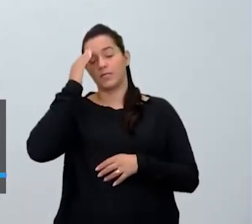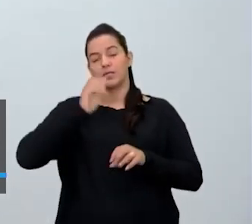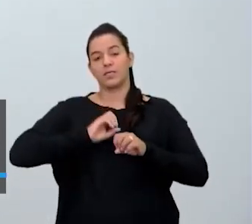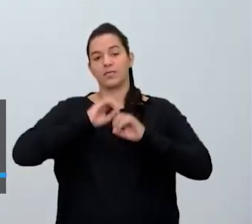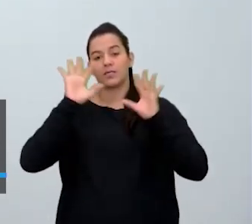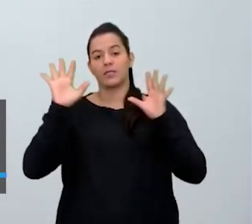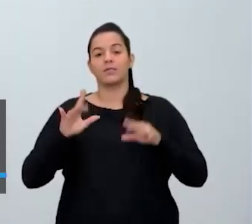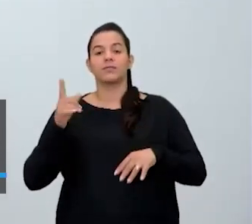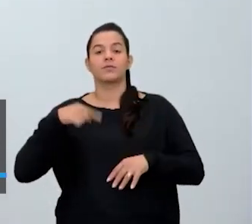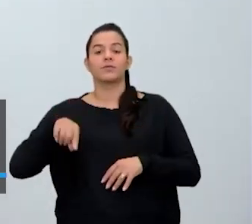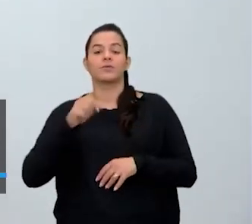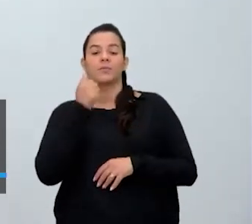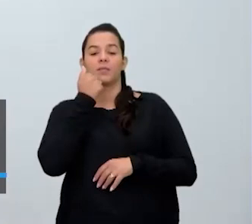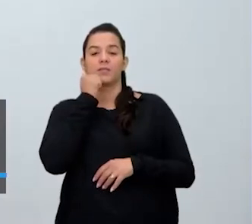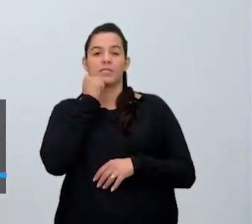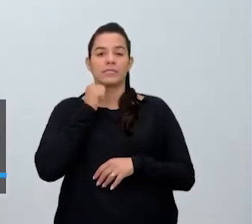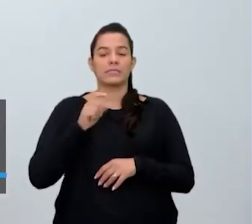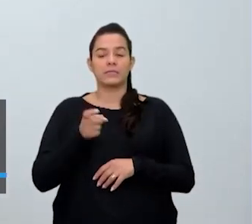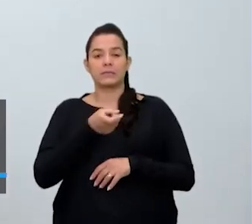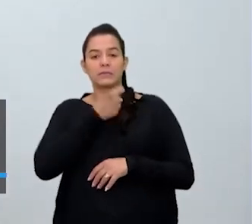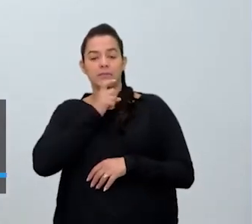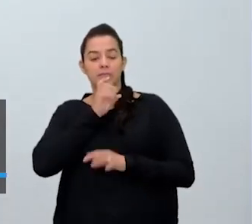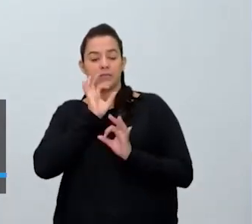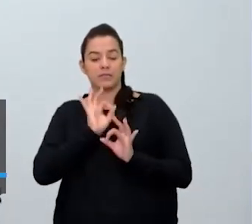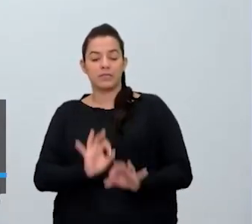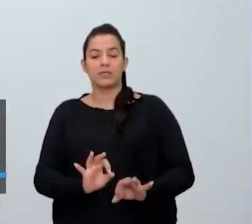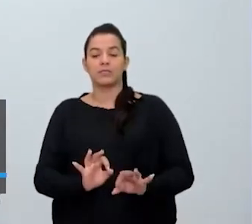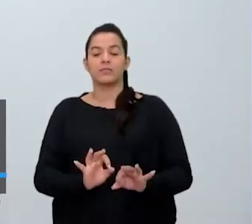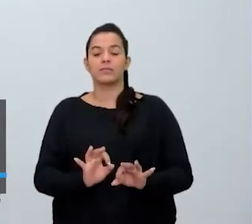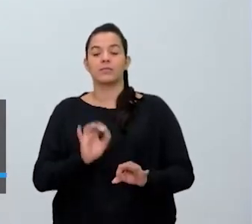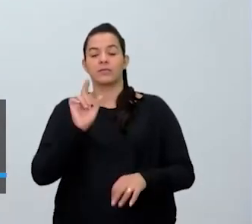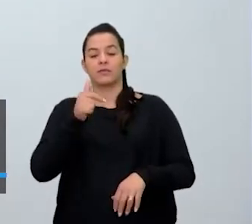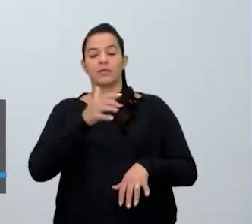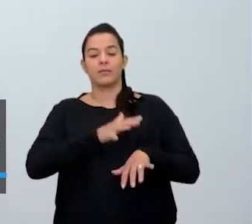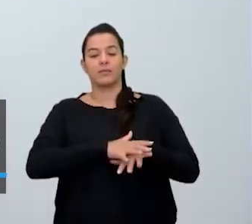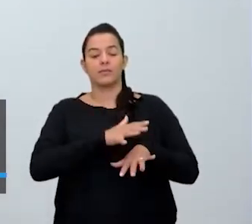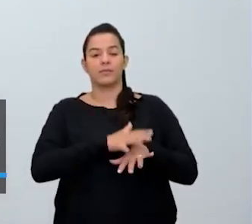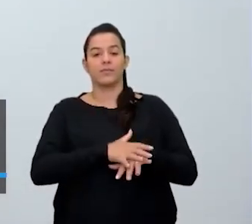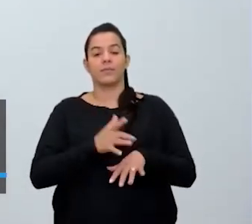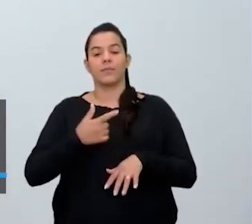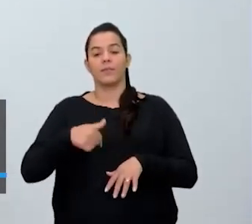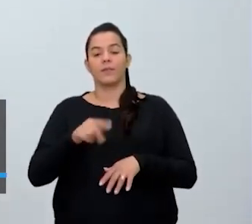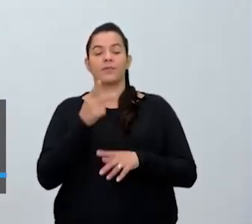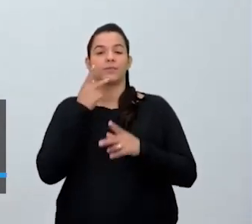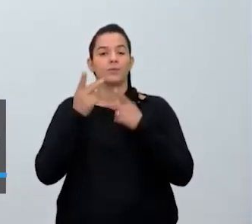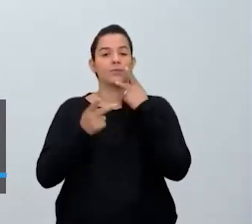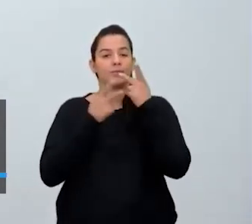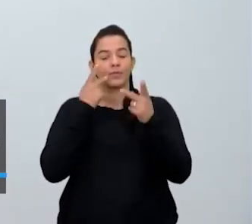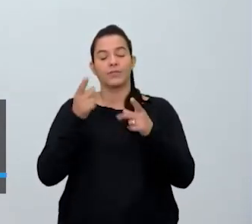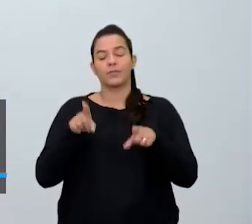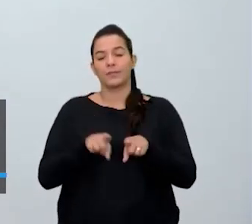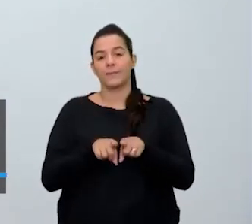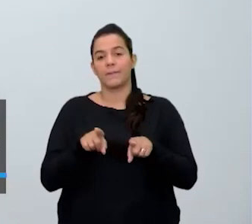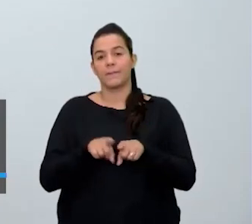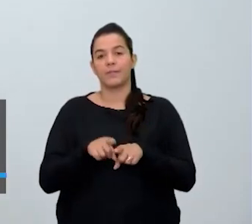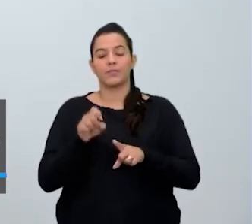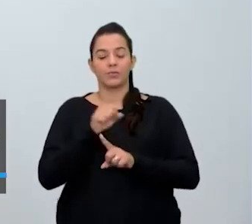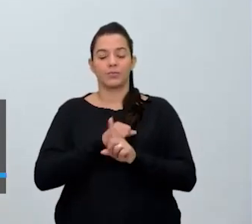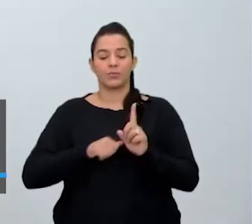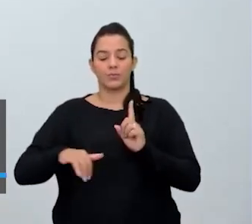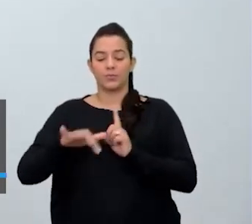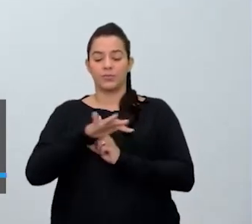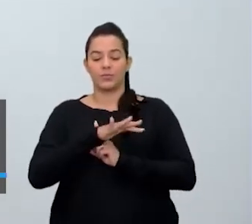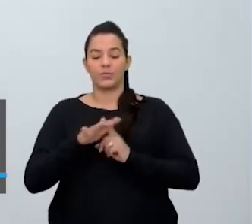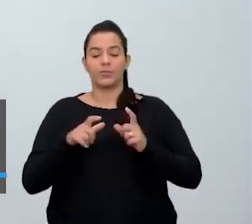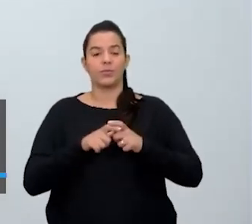uma ciência que parece fria, que parece exata, que é a matemática, a gente está falando de um universo social, a gente